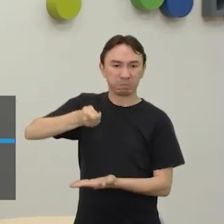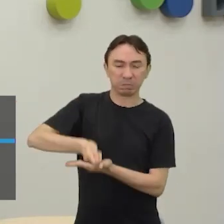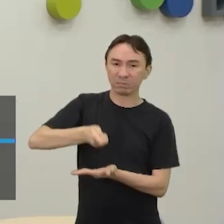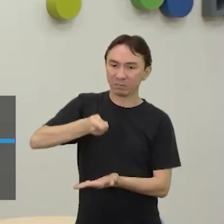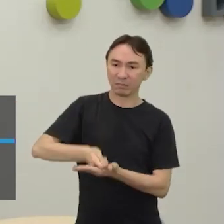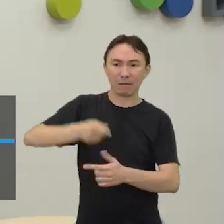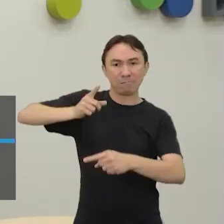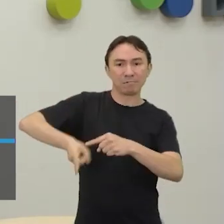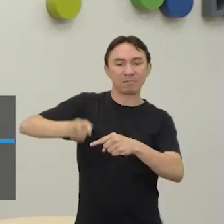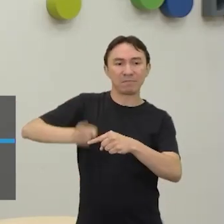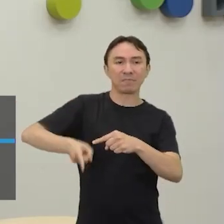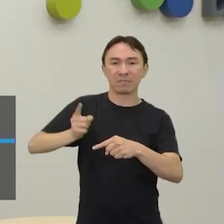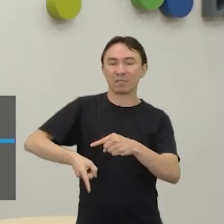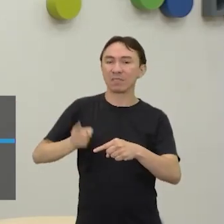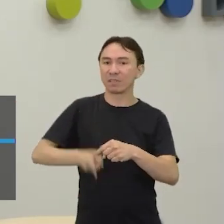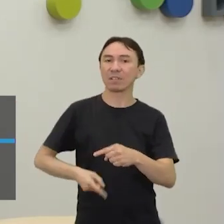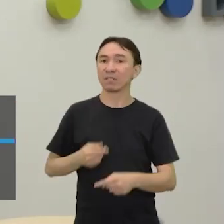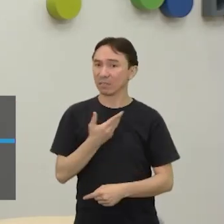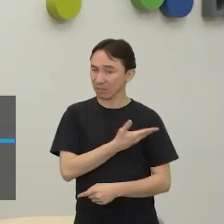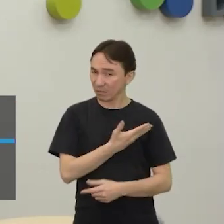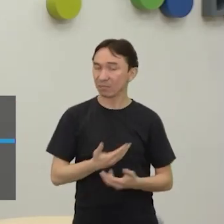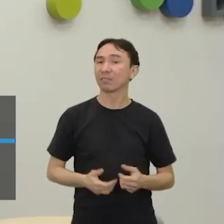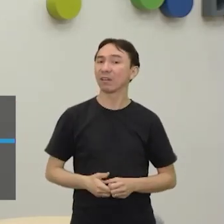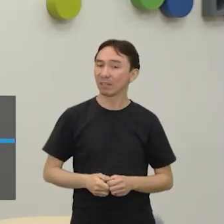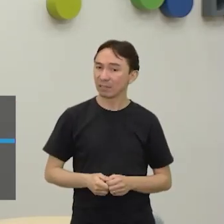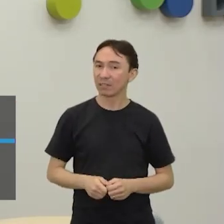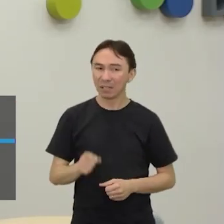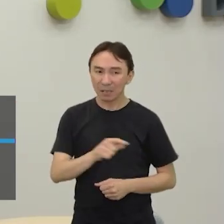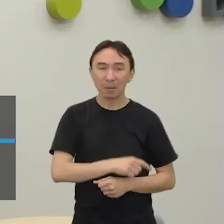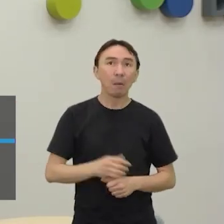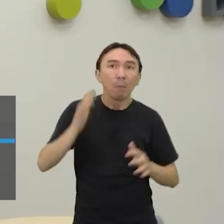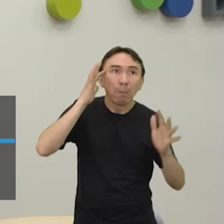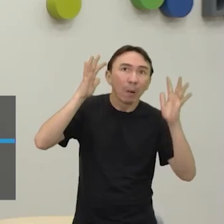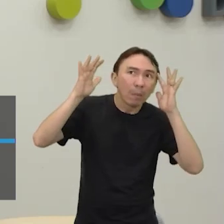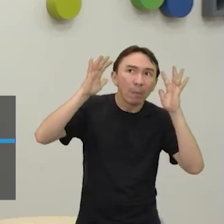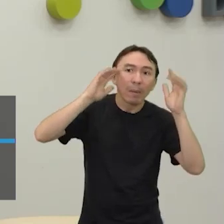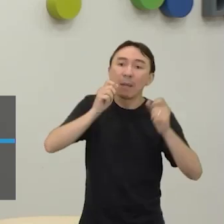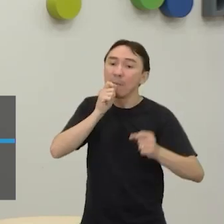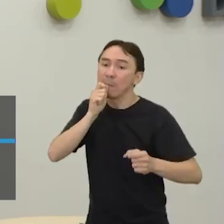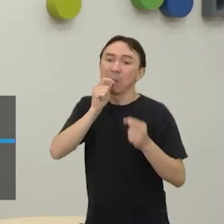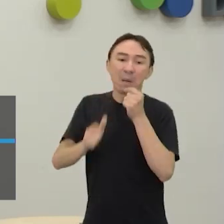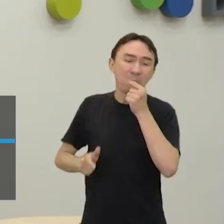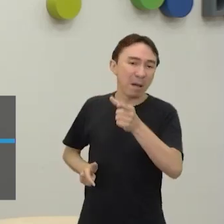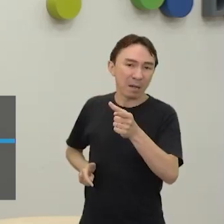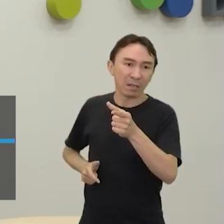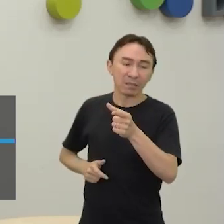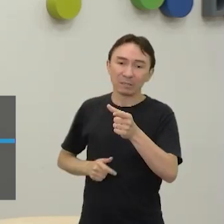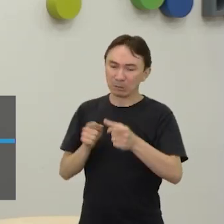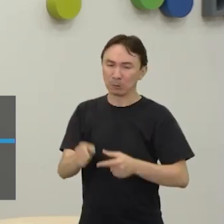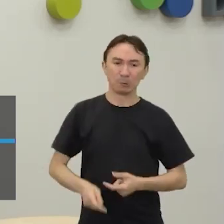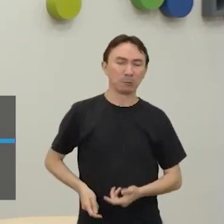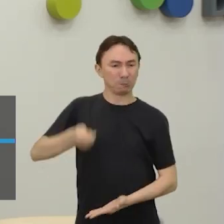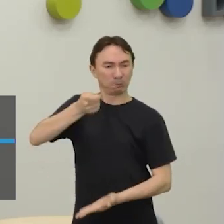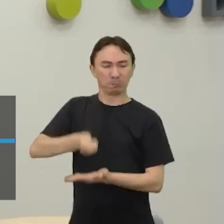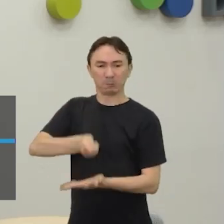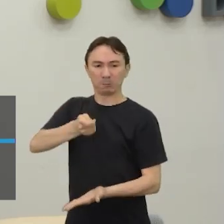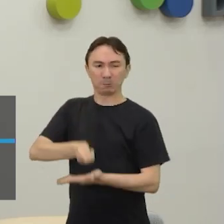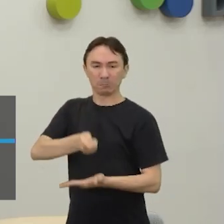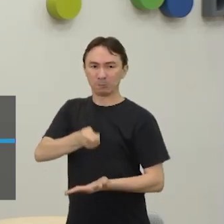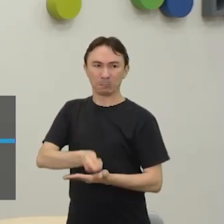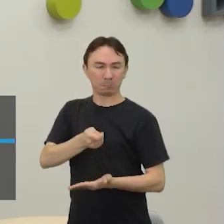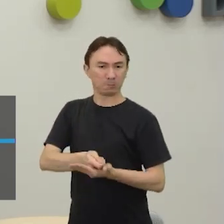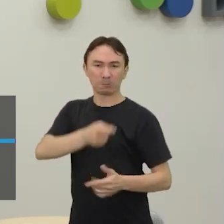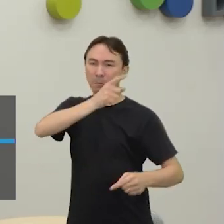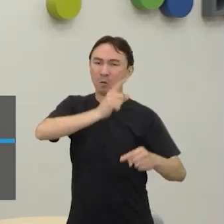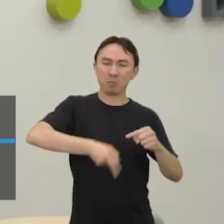que é evitar o pensamento crítico, é fundamental para a manutenção do poder de um regime de truculência,